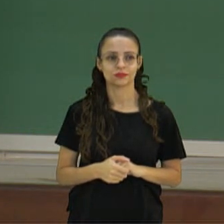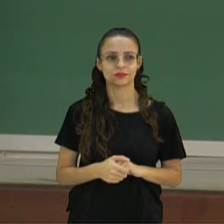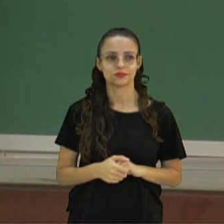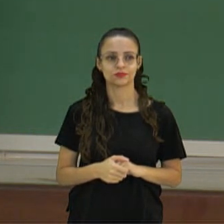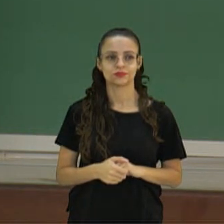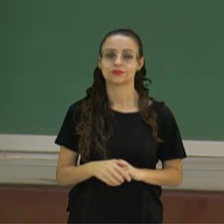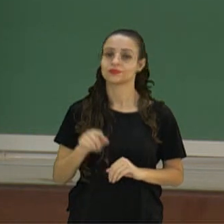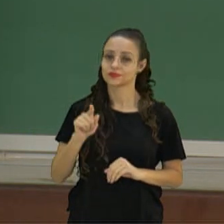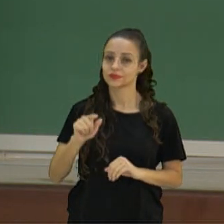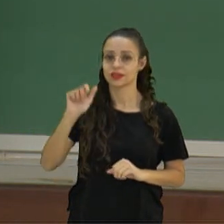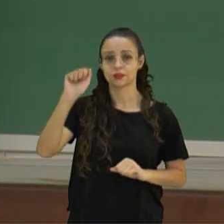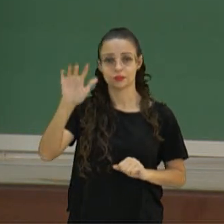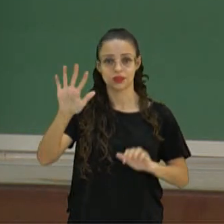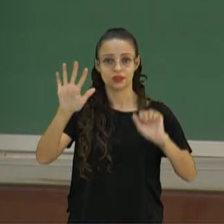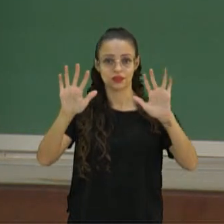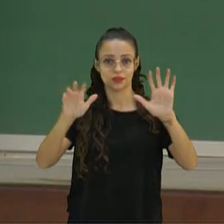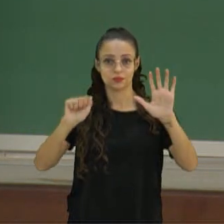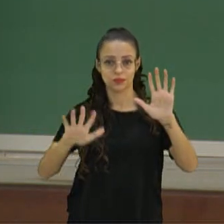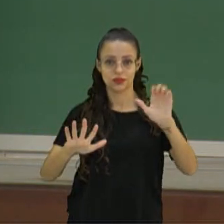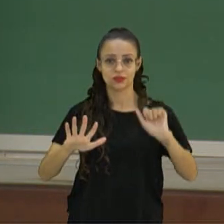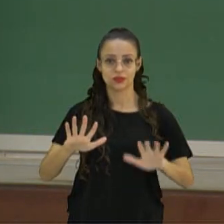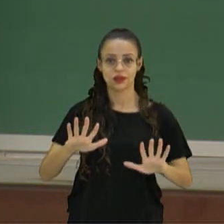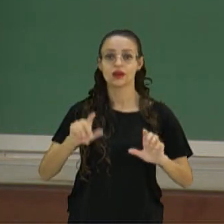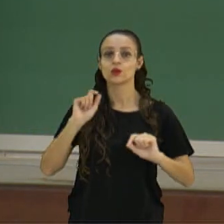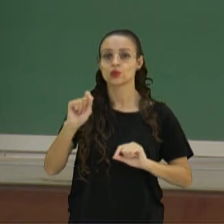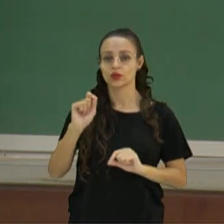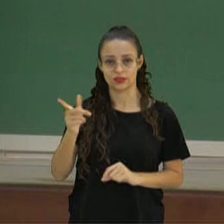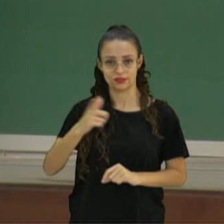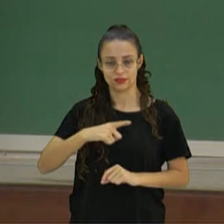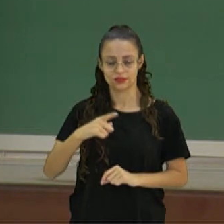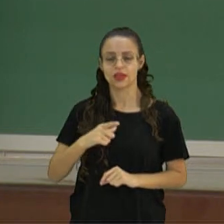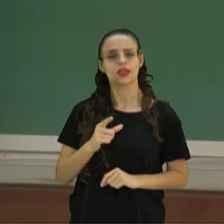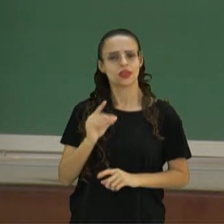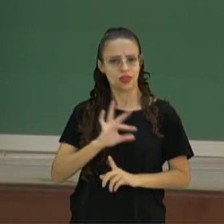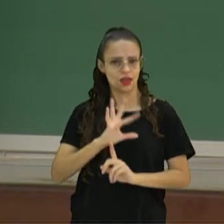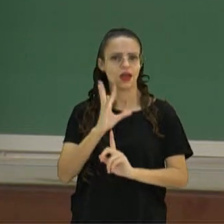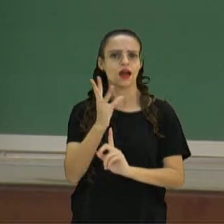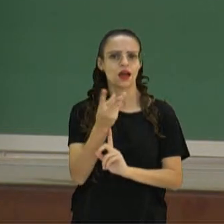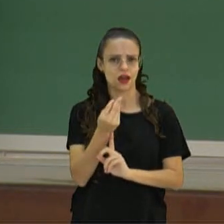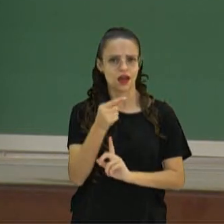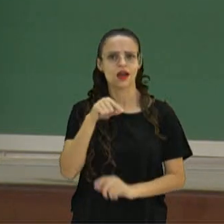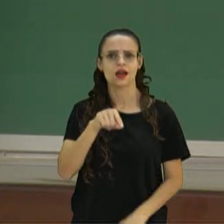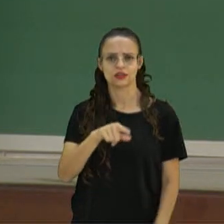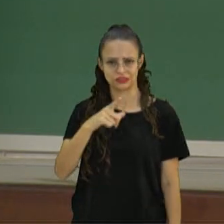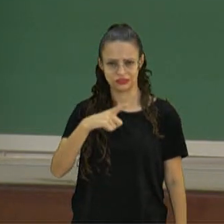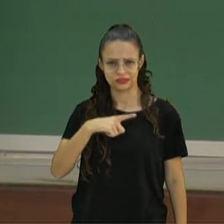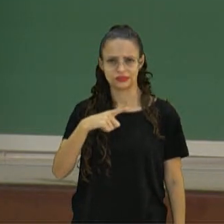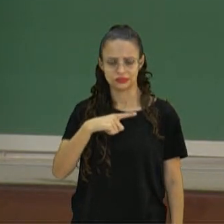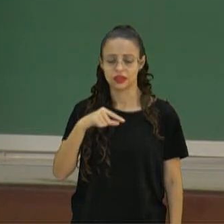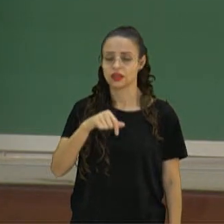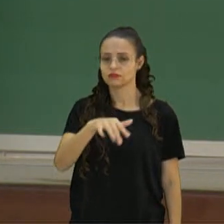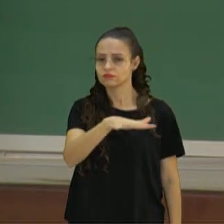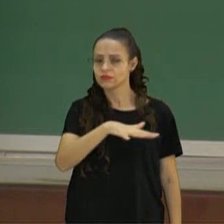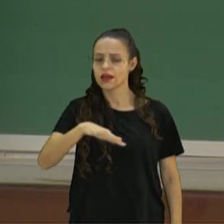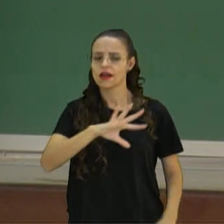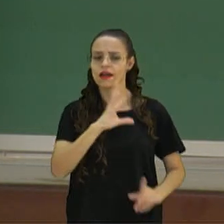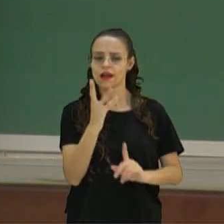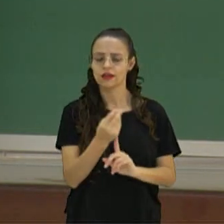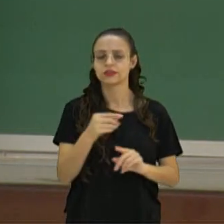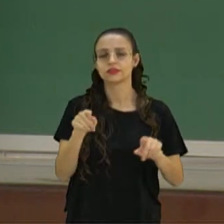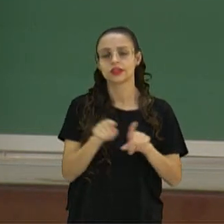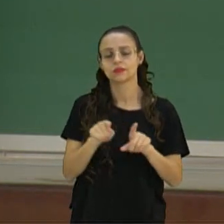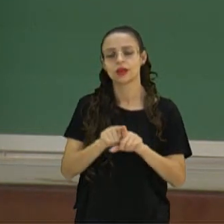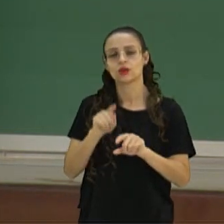Então, a mímica, ela está presente na arte, né? Então, na primeira situação, vamos ver a parte da arte, da mímica, e depois a